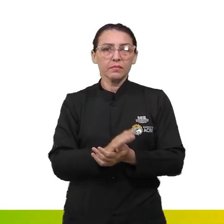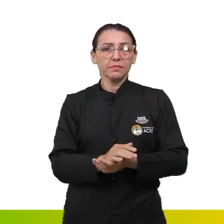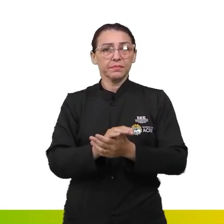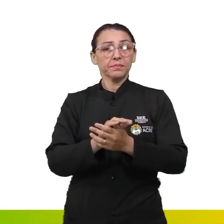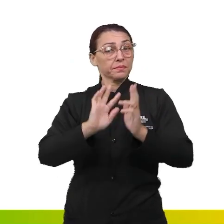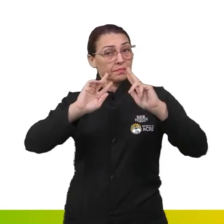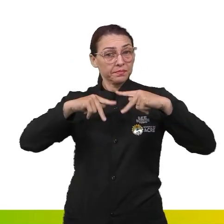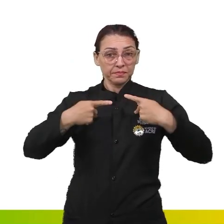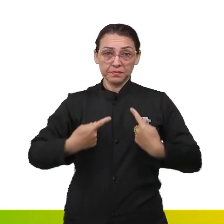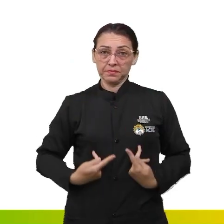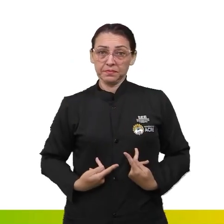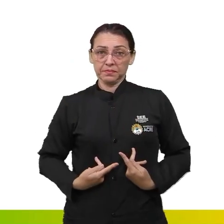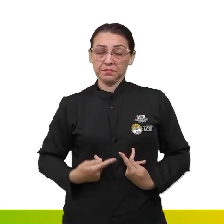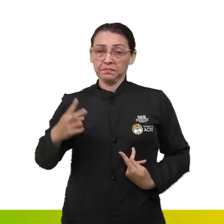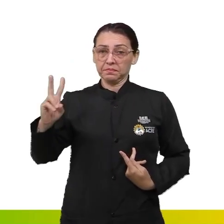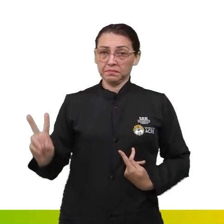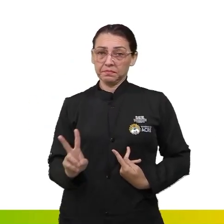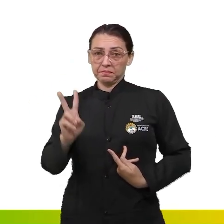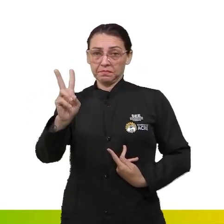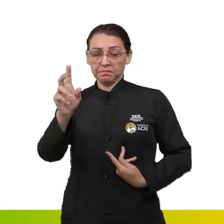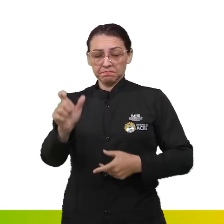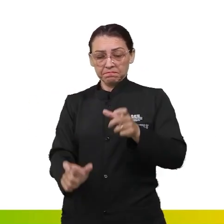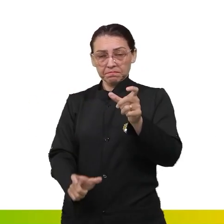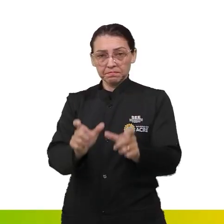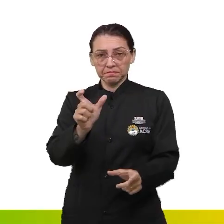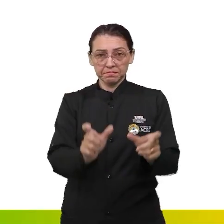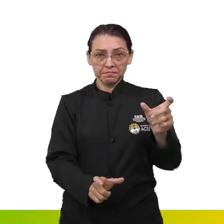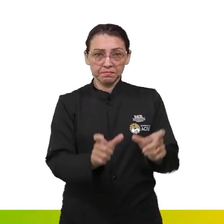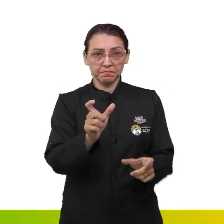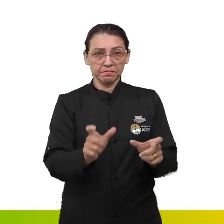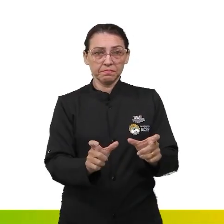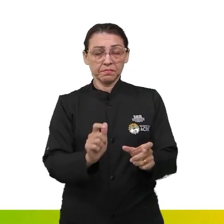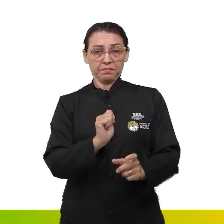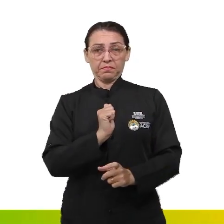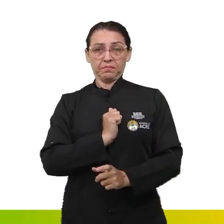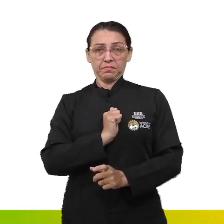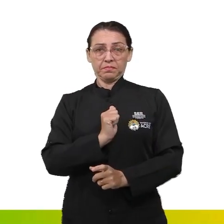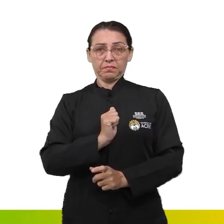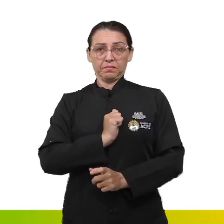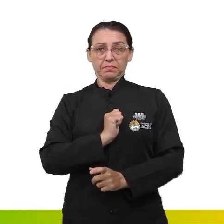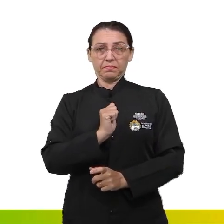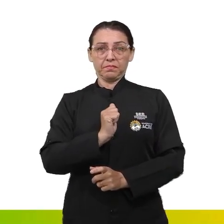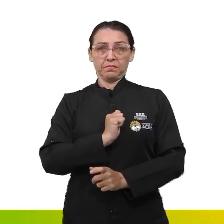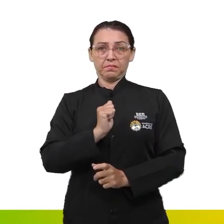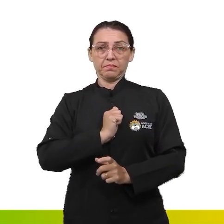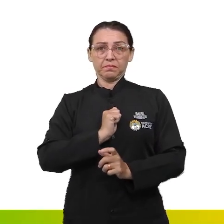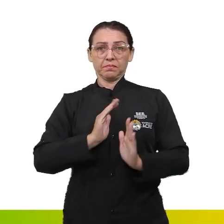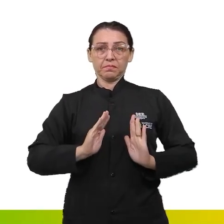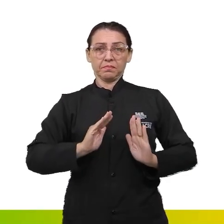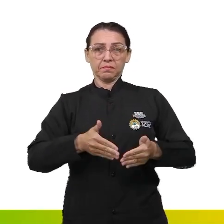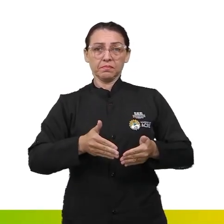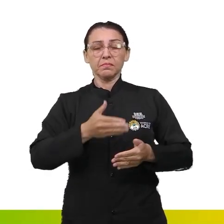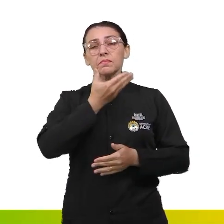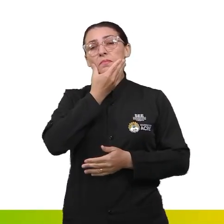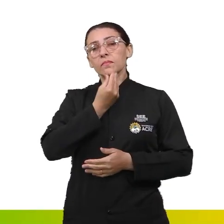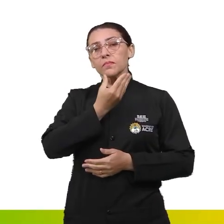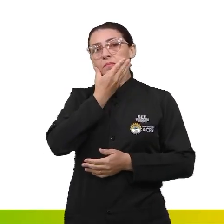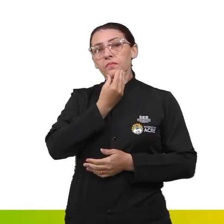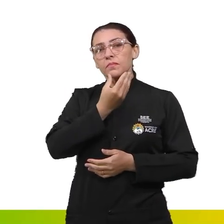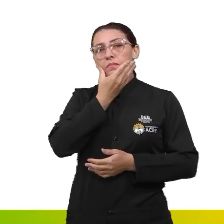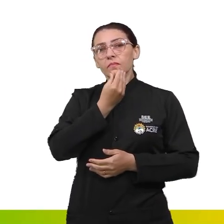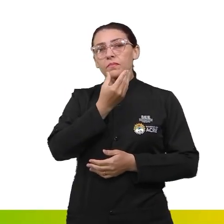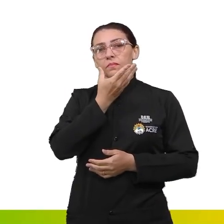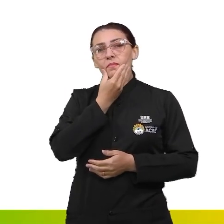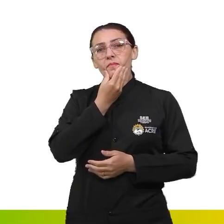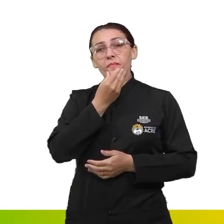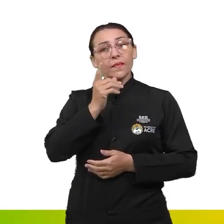o humanismo, a valorização do ser humano, o antropocentrismo, que é o foco no homem, não